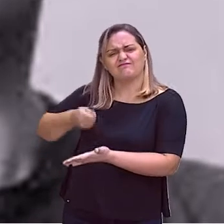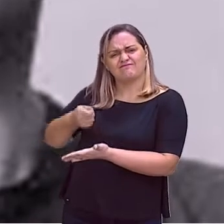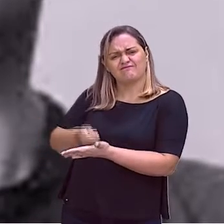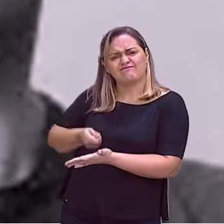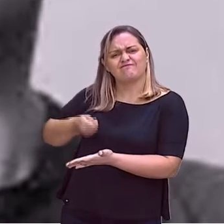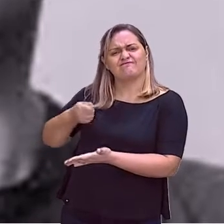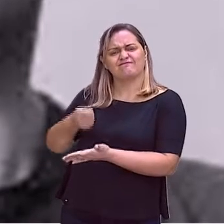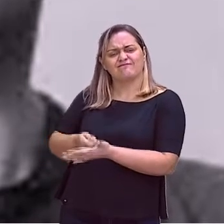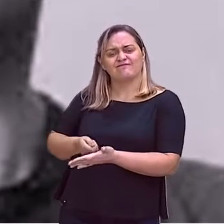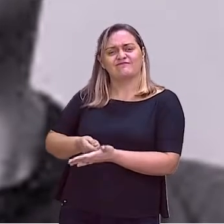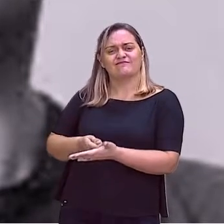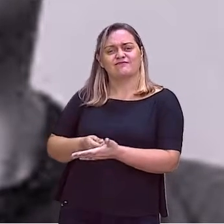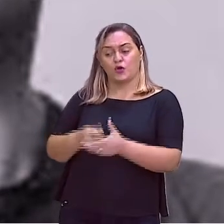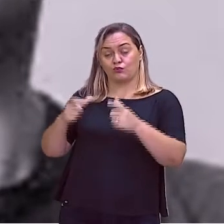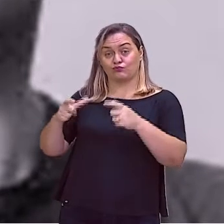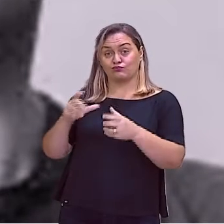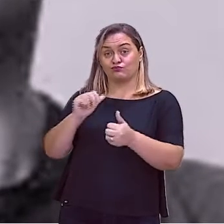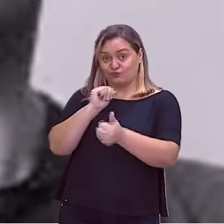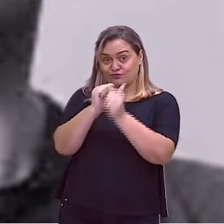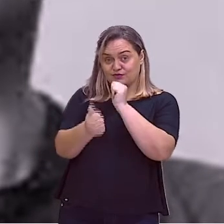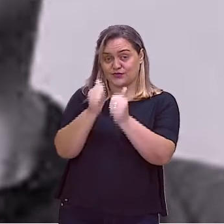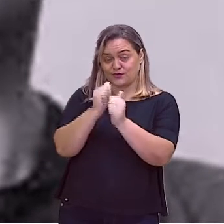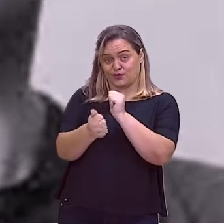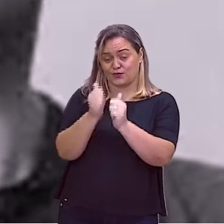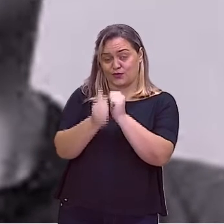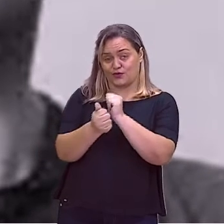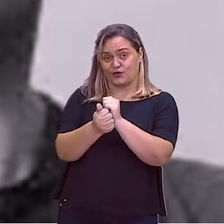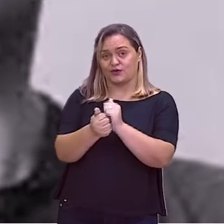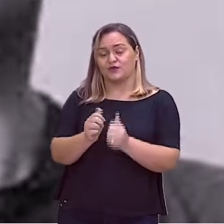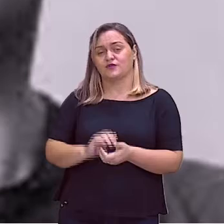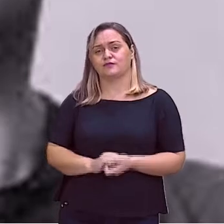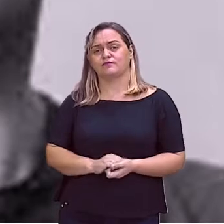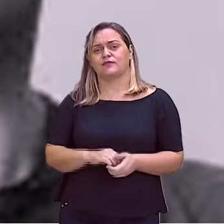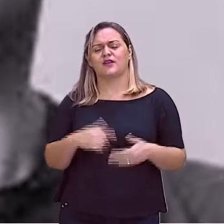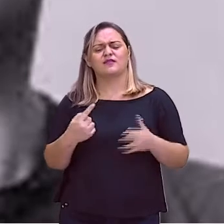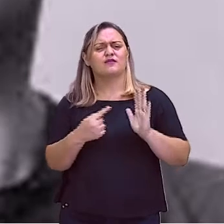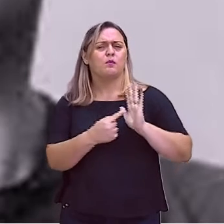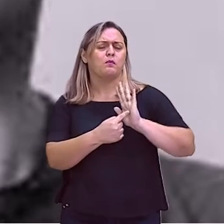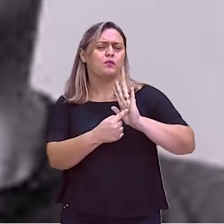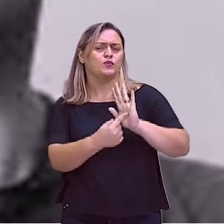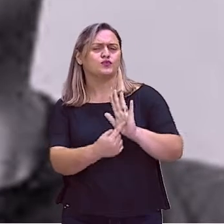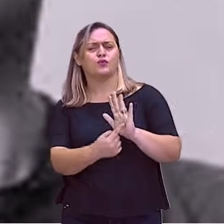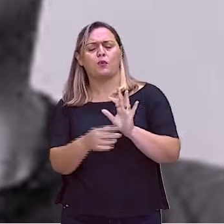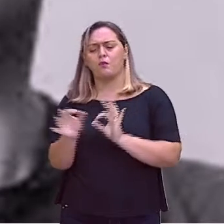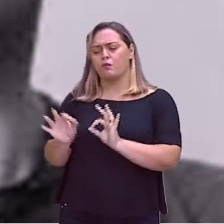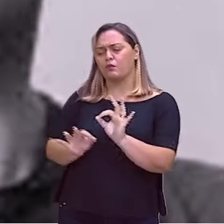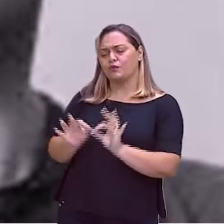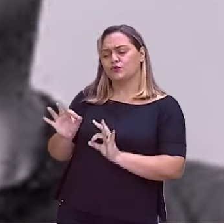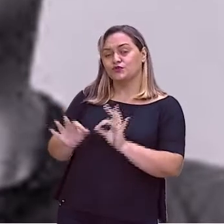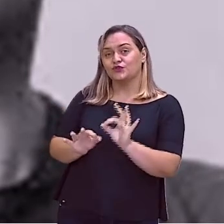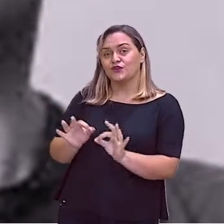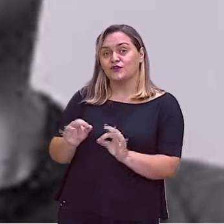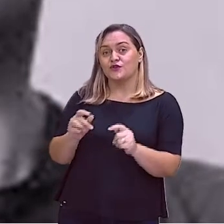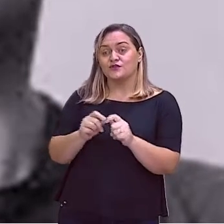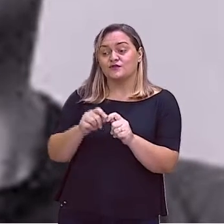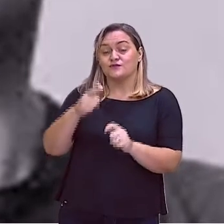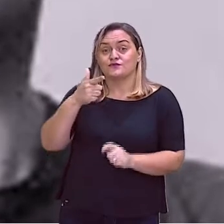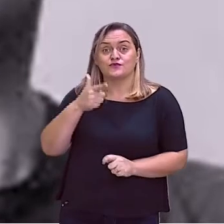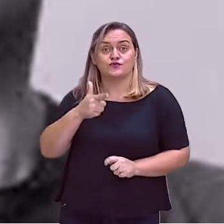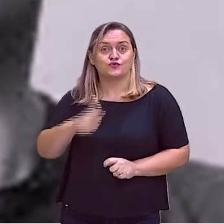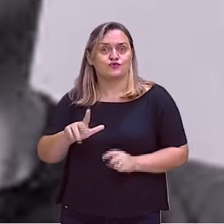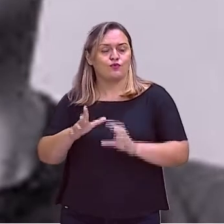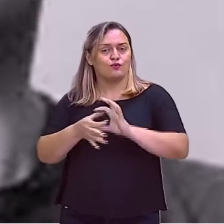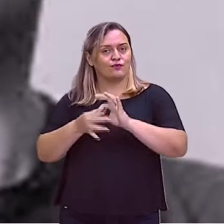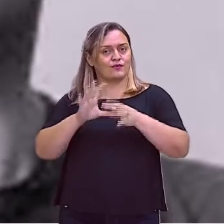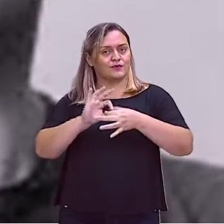campo esportivo. Na ocasião, expôs seu projeto de recriar as Olimpíadas, mas